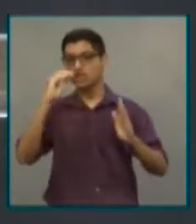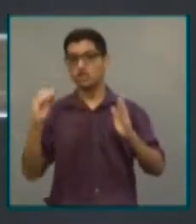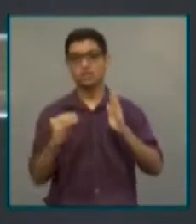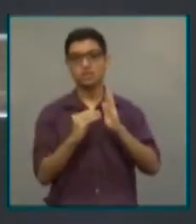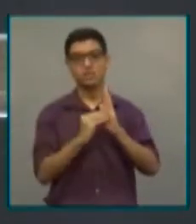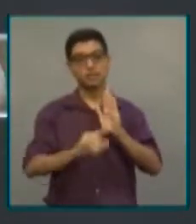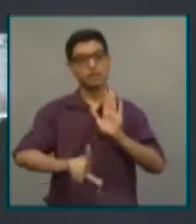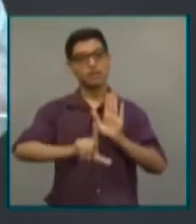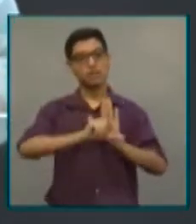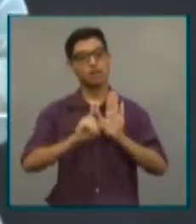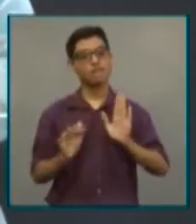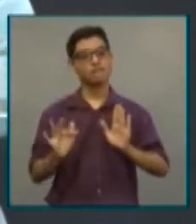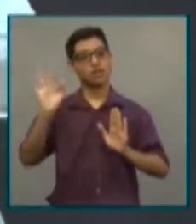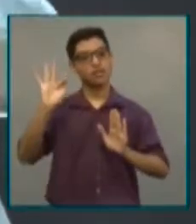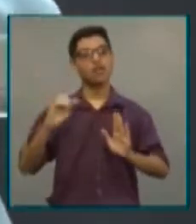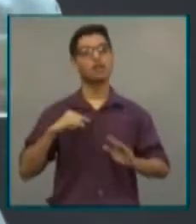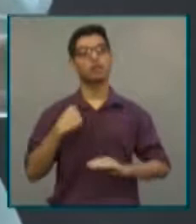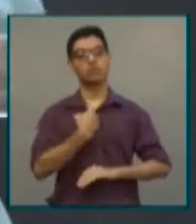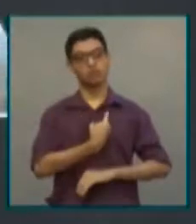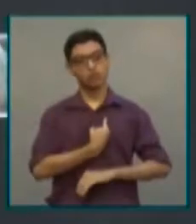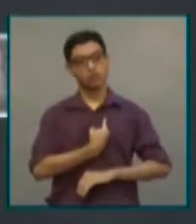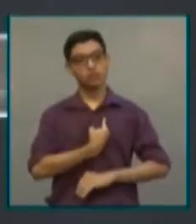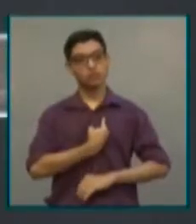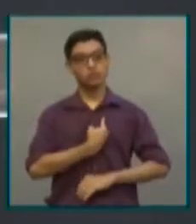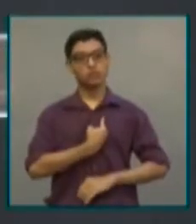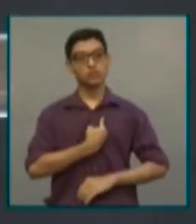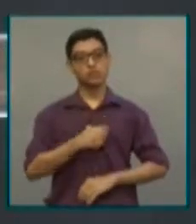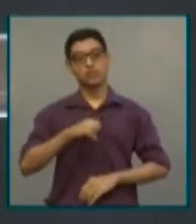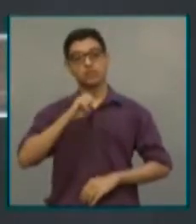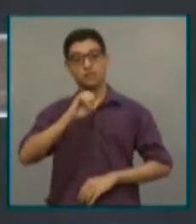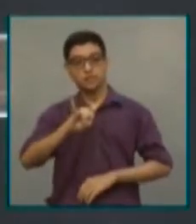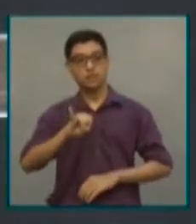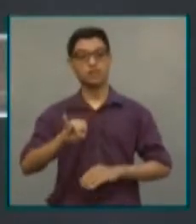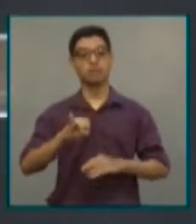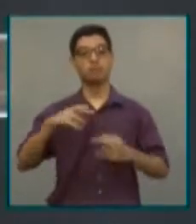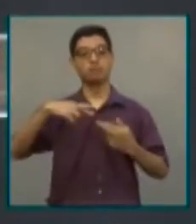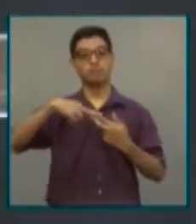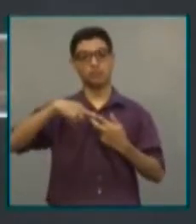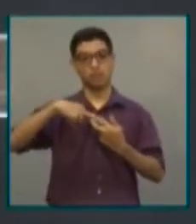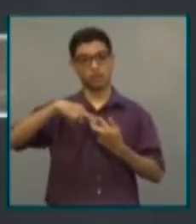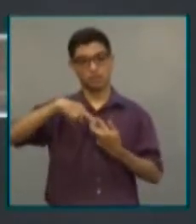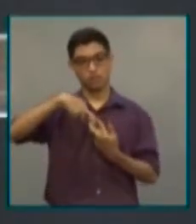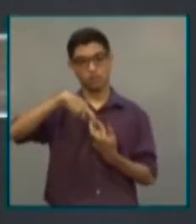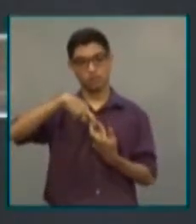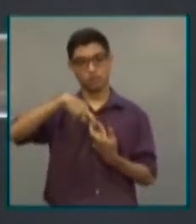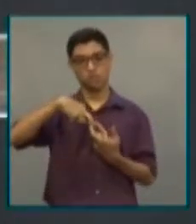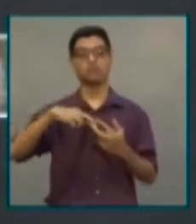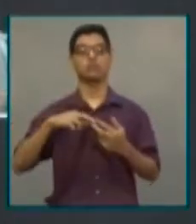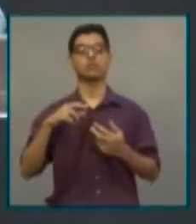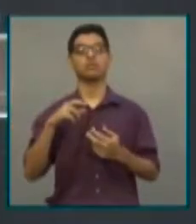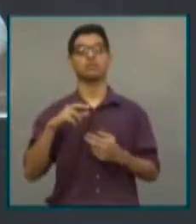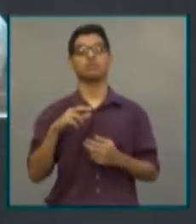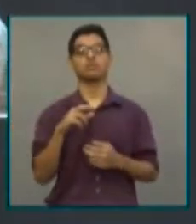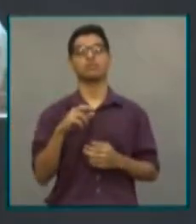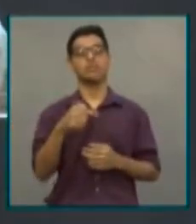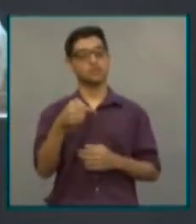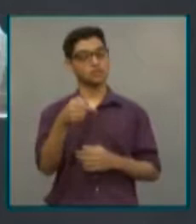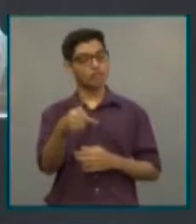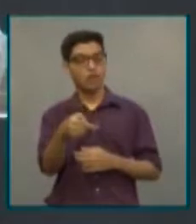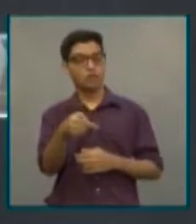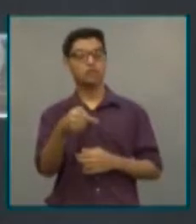estatuto. A partir do momento em que há um artigo nesta lei federal, o artigo 7º, inciso 5, que